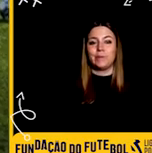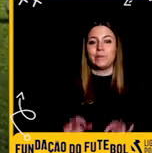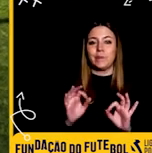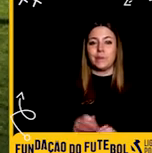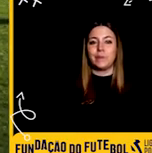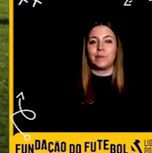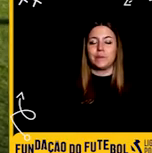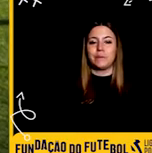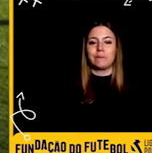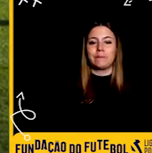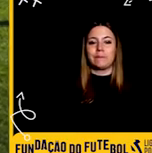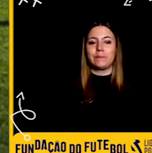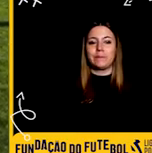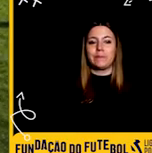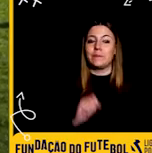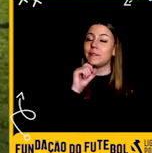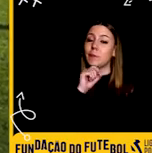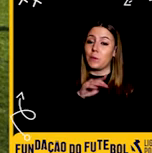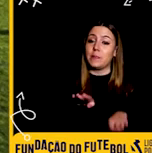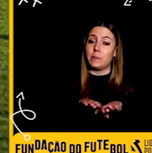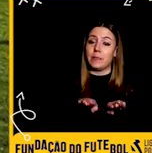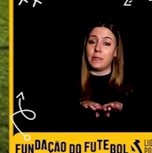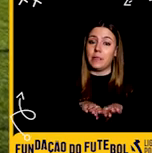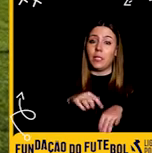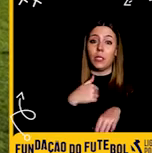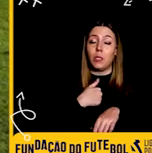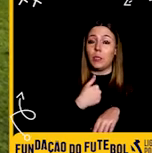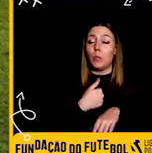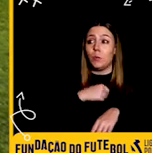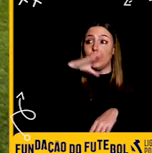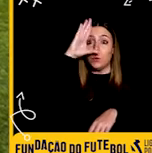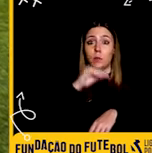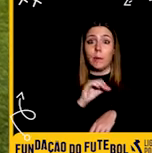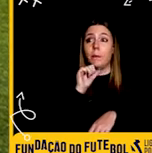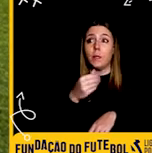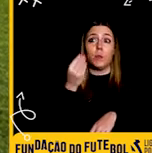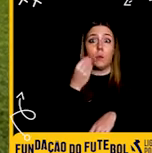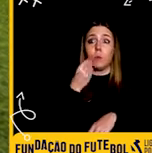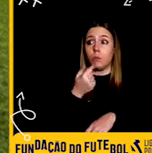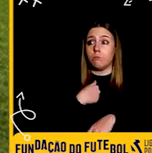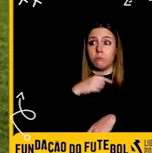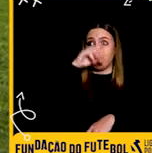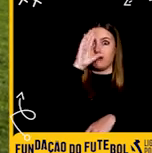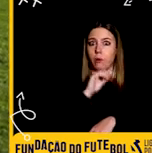E pronto. Ora bem, posso empatar. É que eu já não conheço o sabor da derrota, já não sei como é que é.